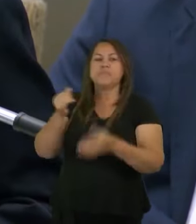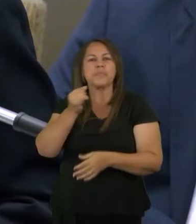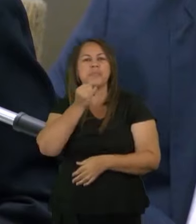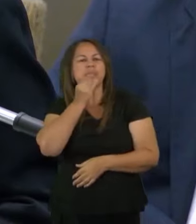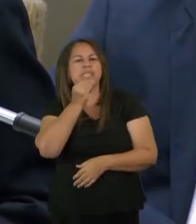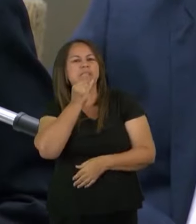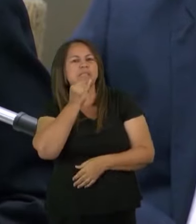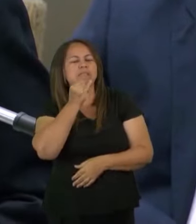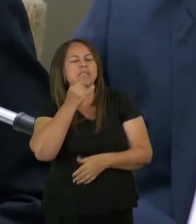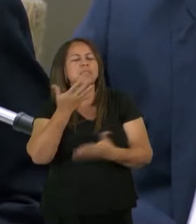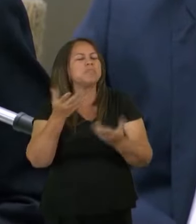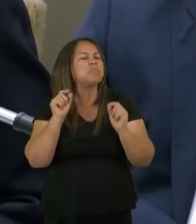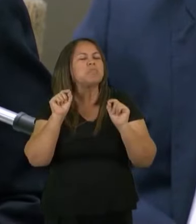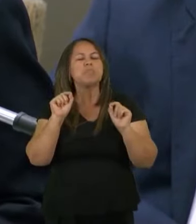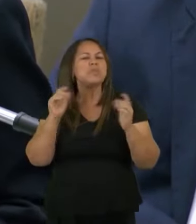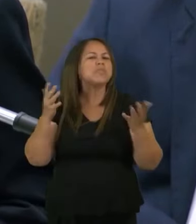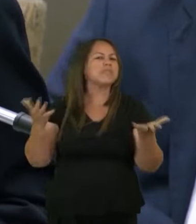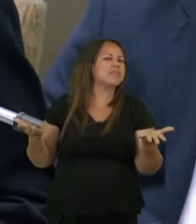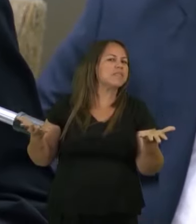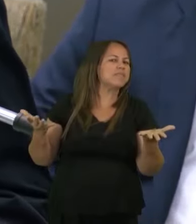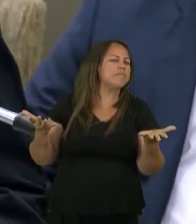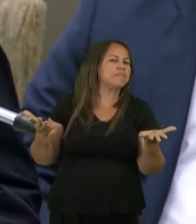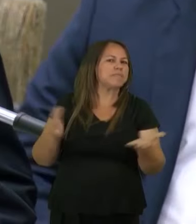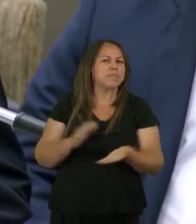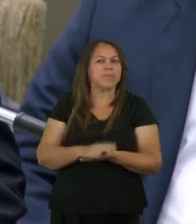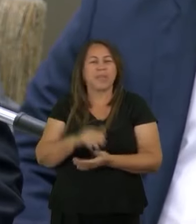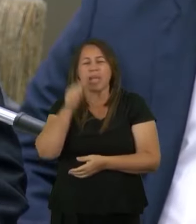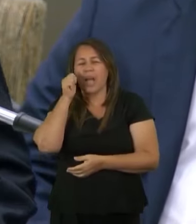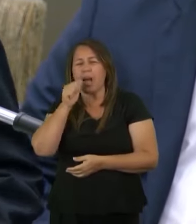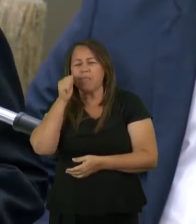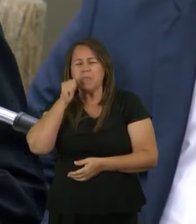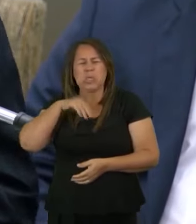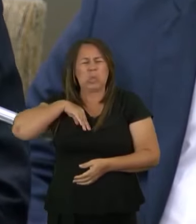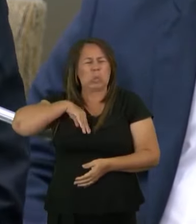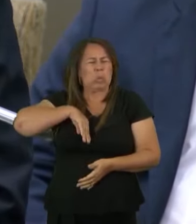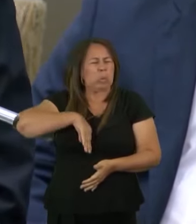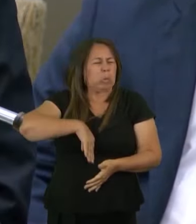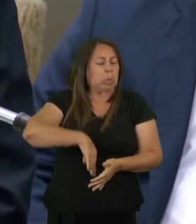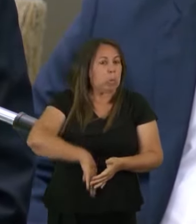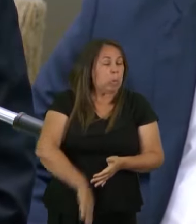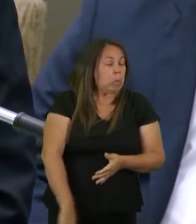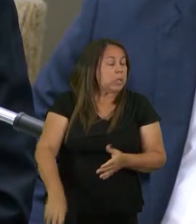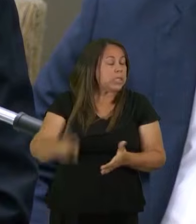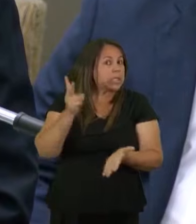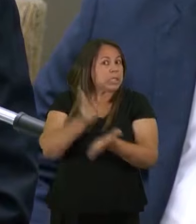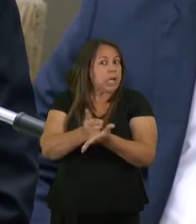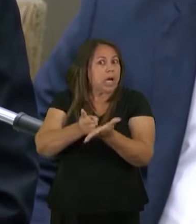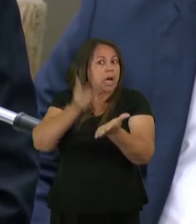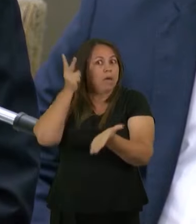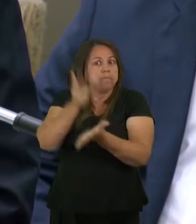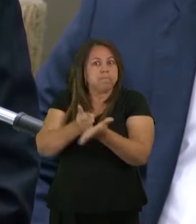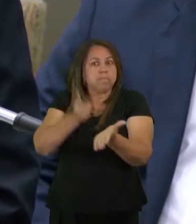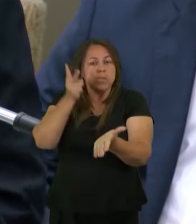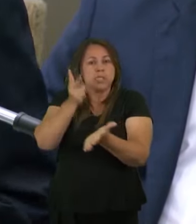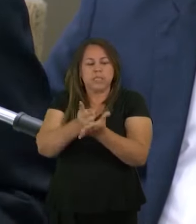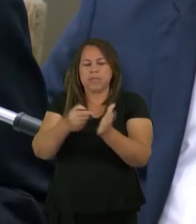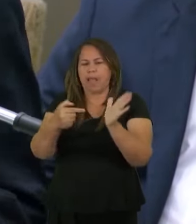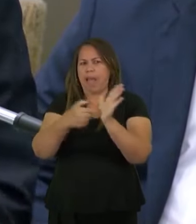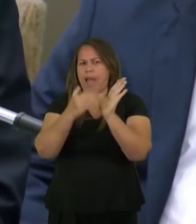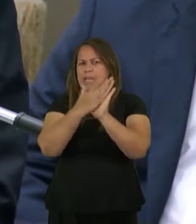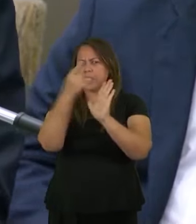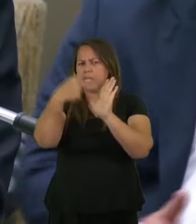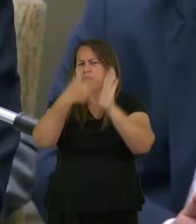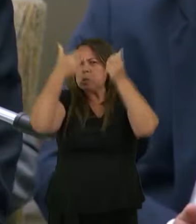exemplo disso é a mulher que tinha um fluxo de sangue. A Bíblia vai mostrar em